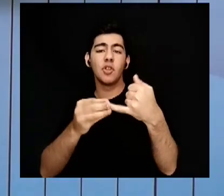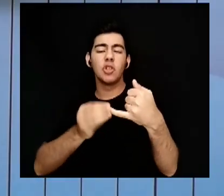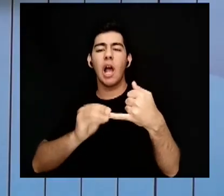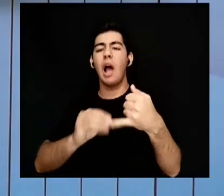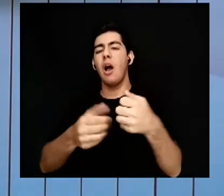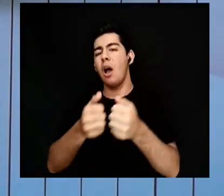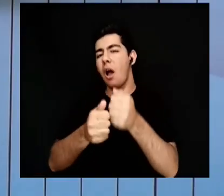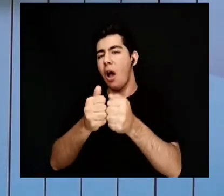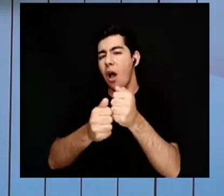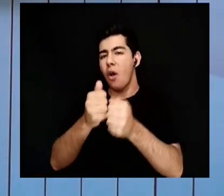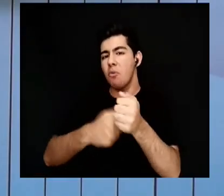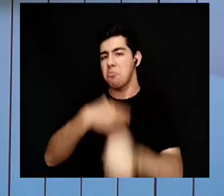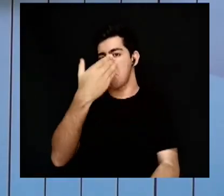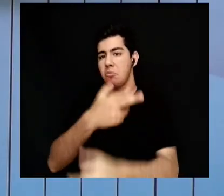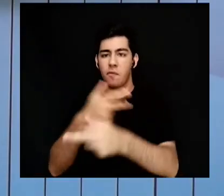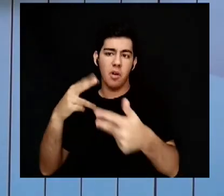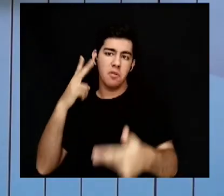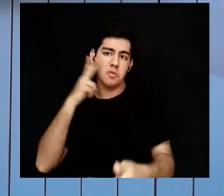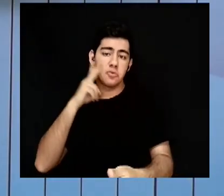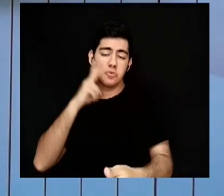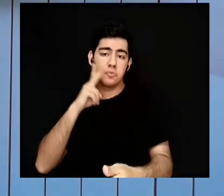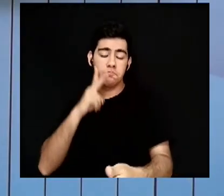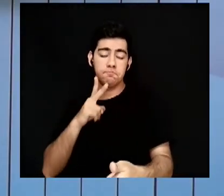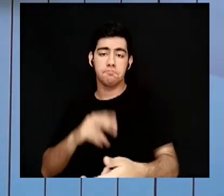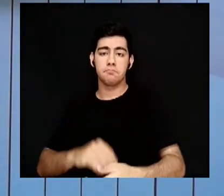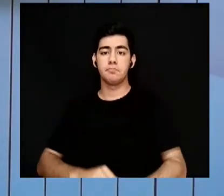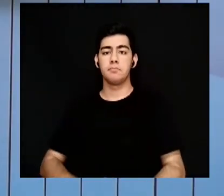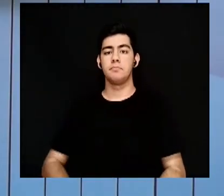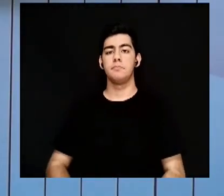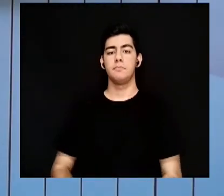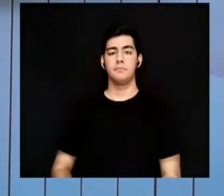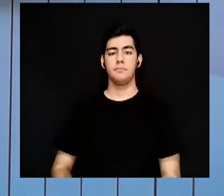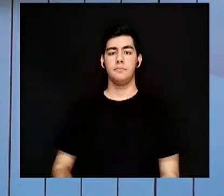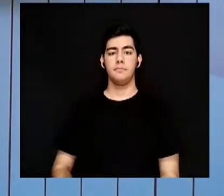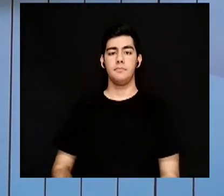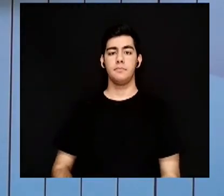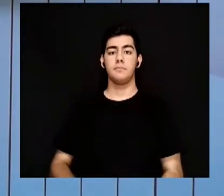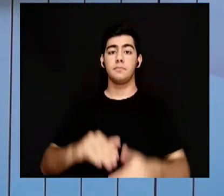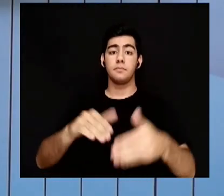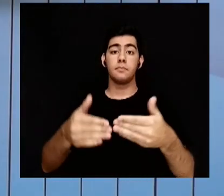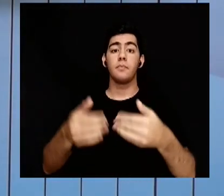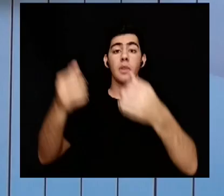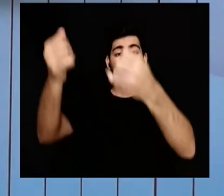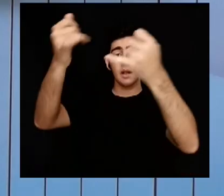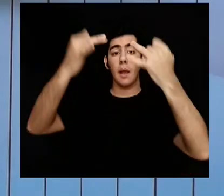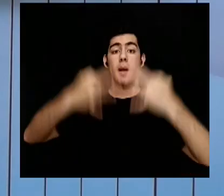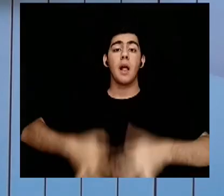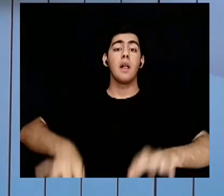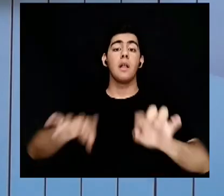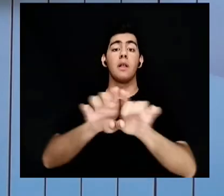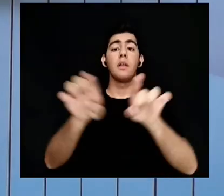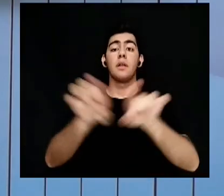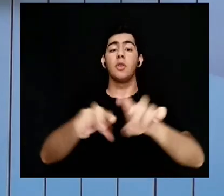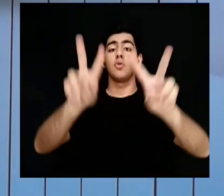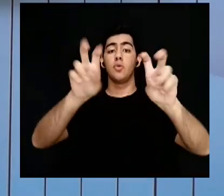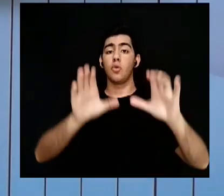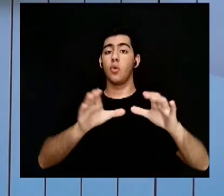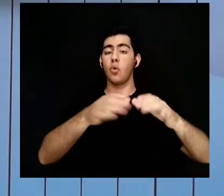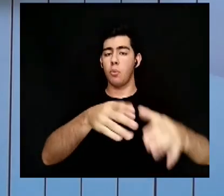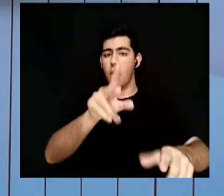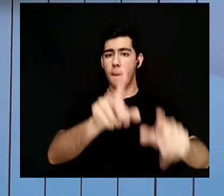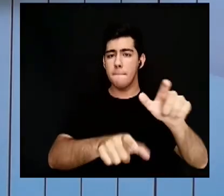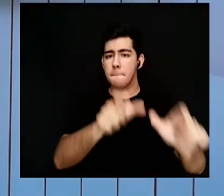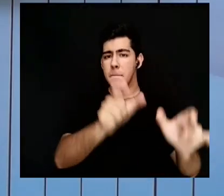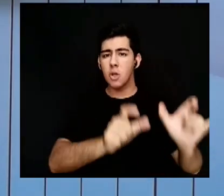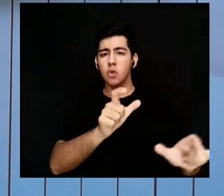Excelente, doutora. Agora, quando a doutora pontua para a gente o crescimento também da obesidade entre jovens,